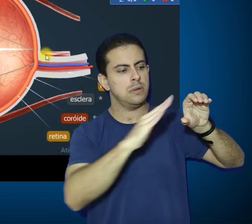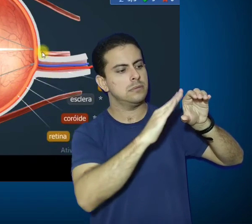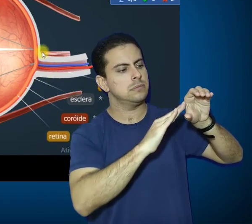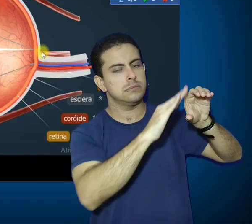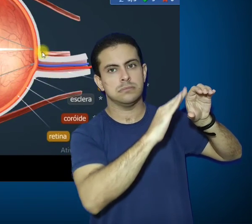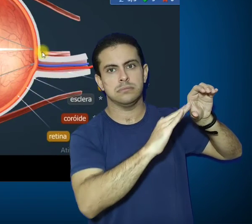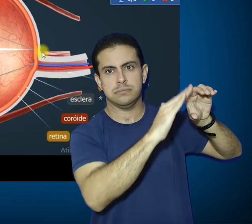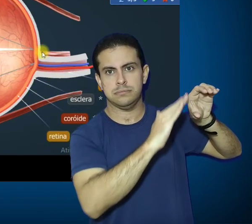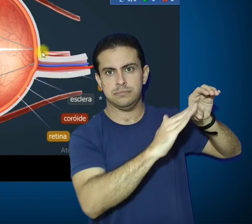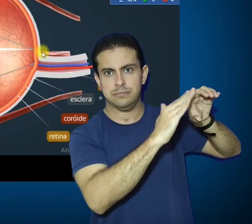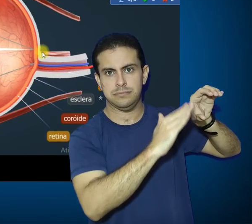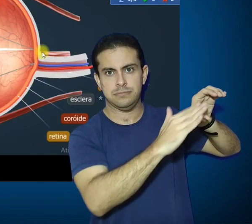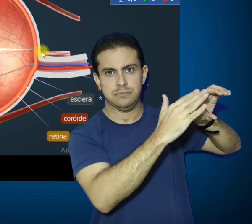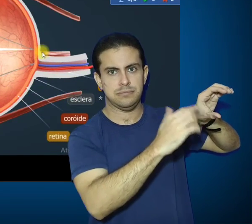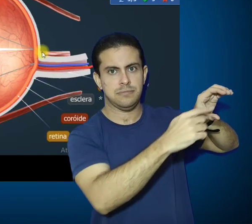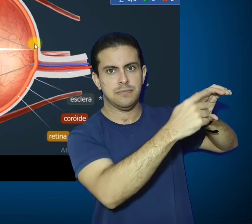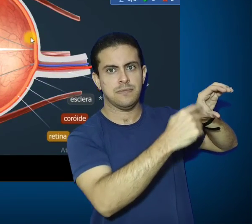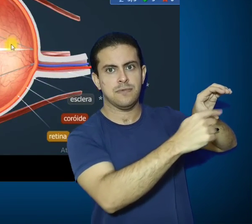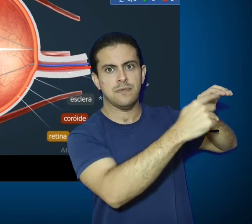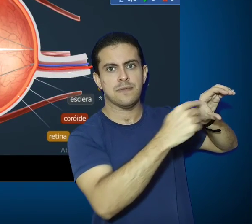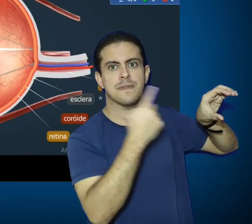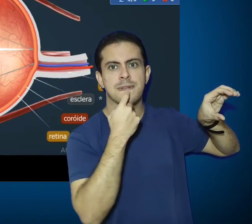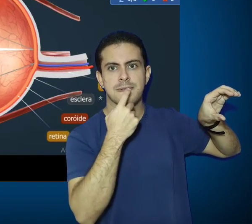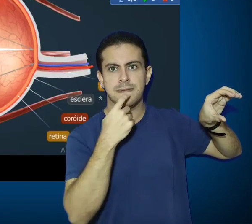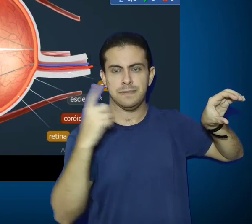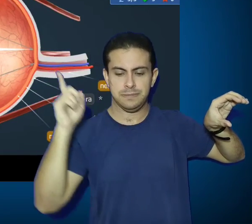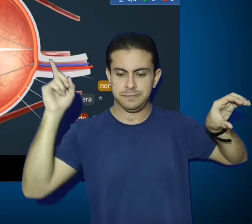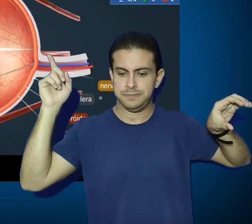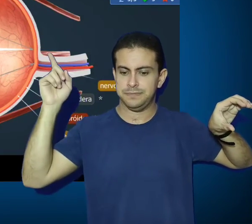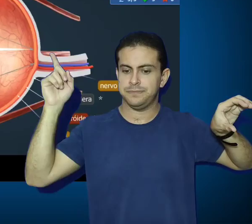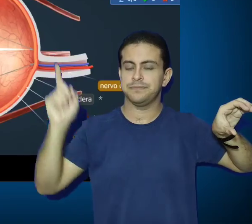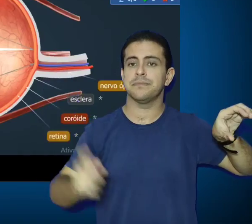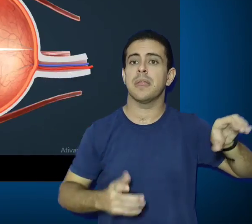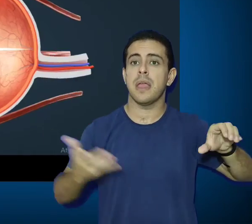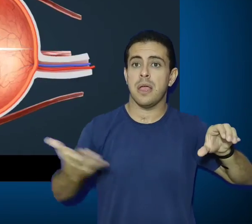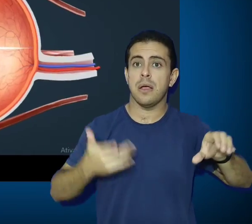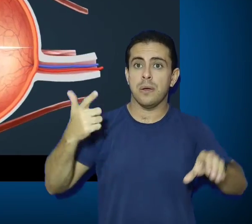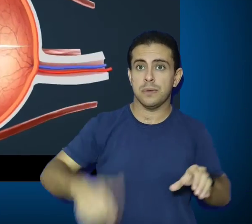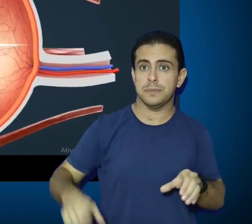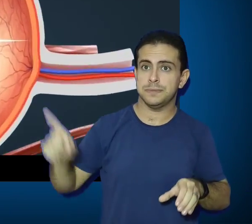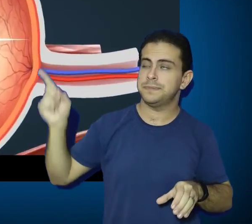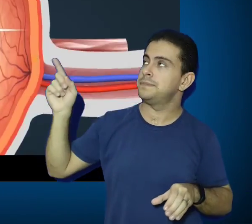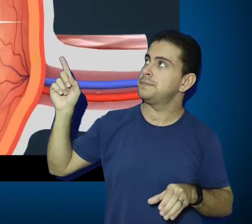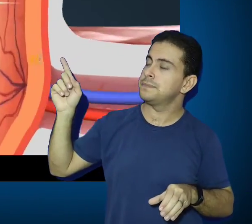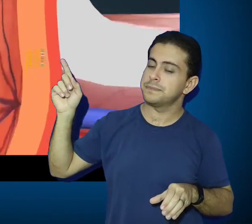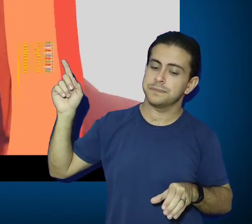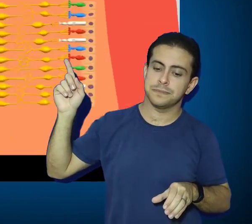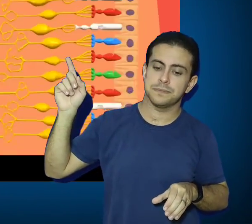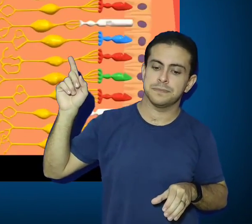Muito bem. Vamos para o próximo exercício.